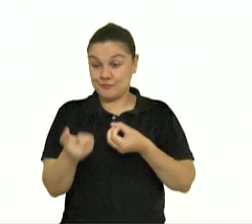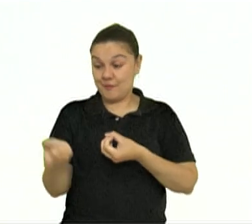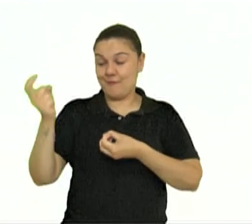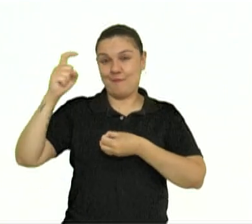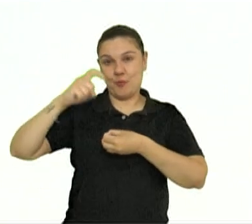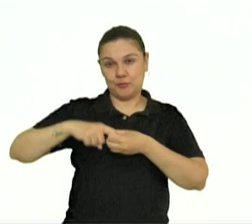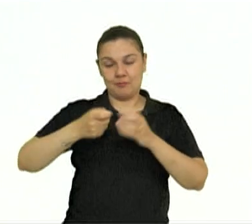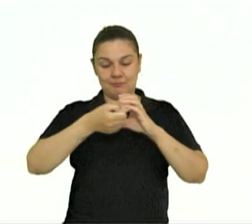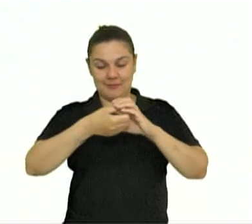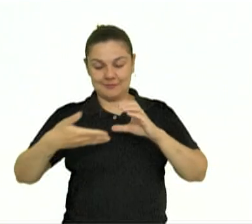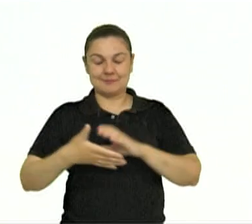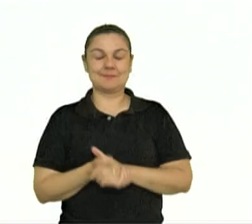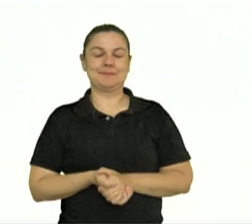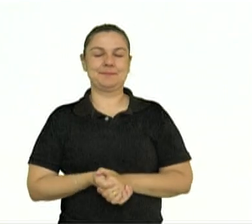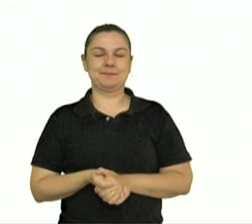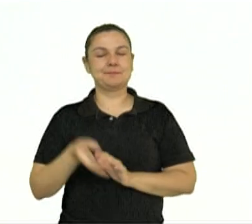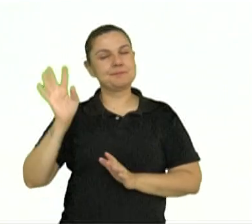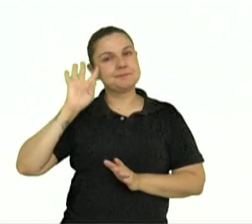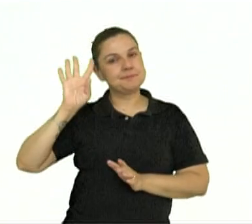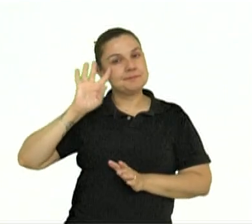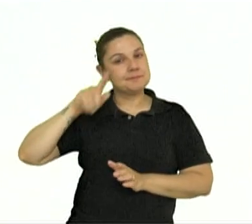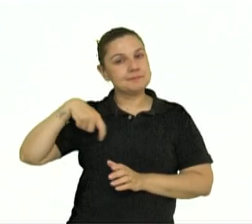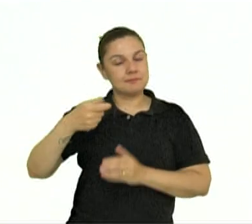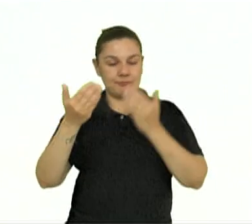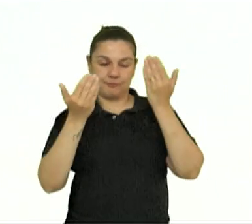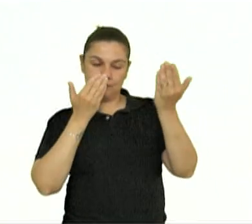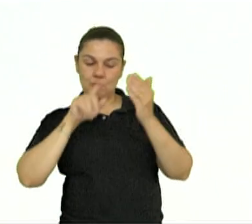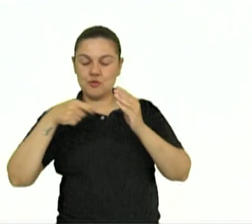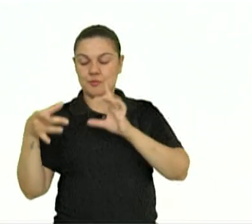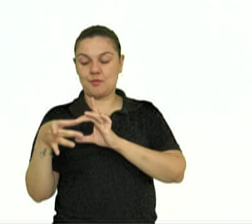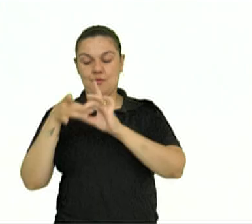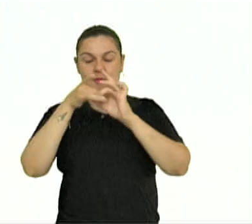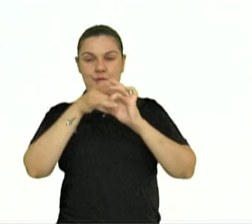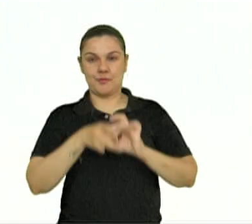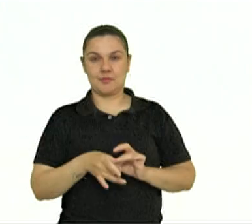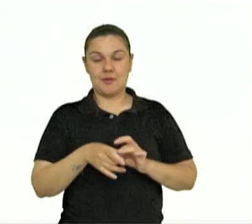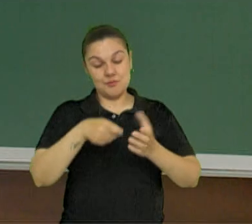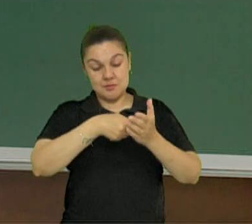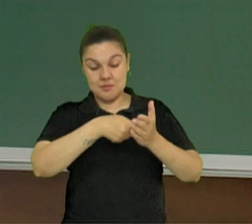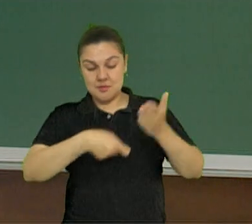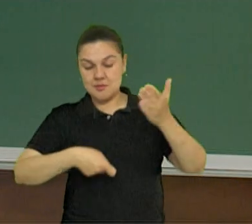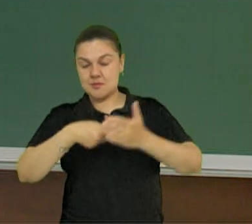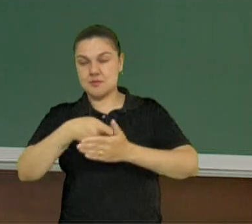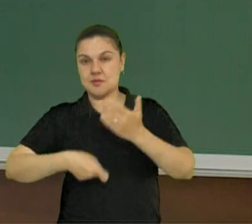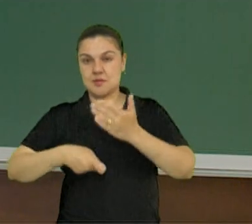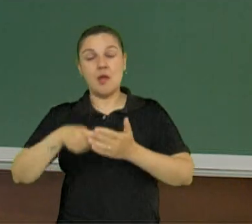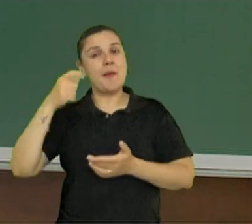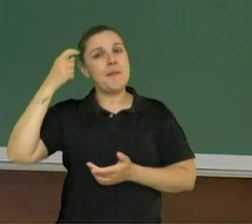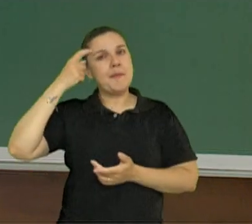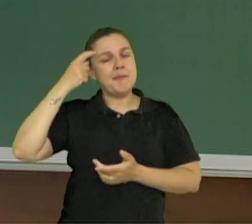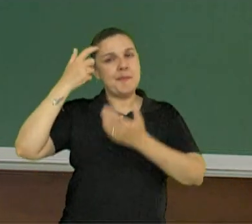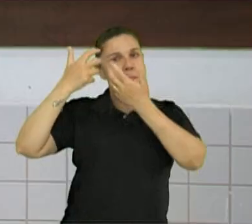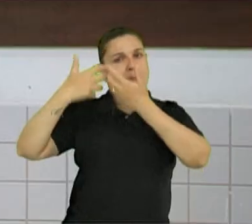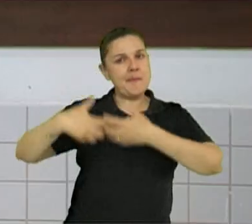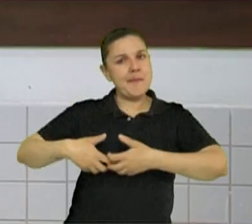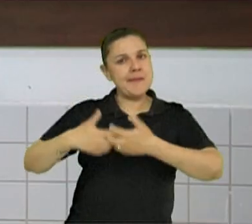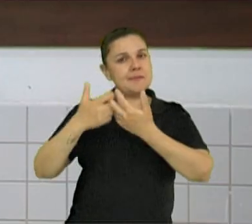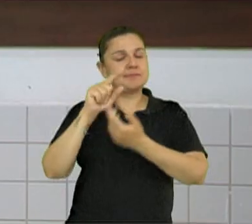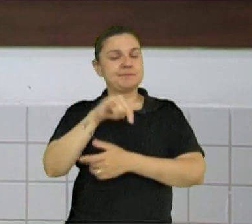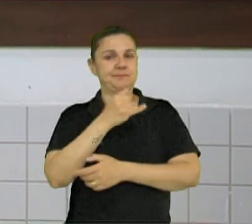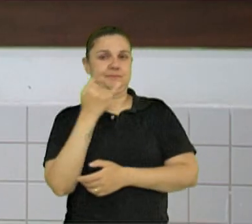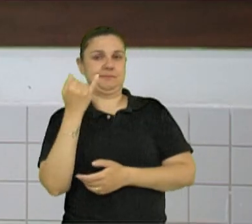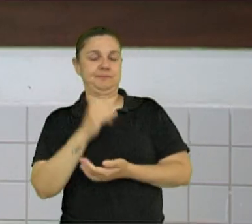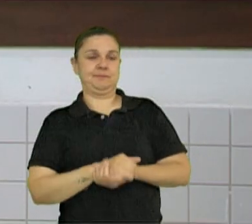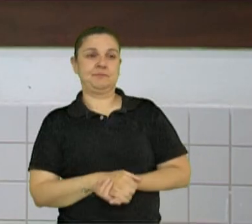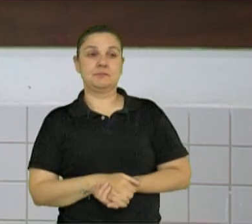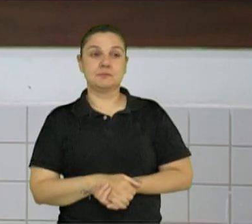essas características. Refletir sobre o contexto de produção, lembrando que pensar nesse contexto de produção é sempre muito